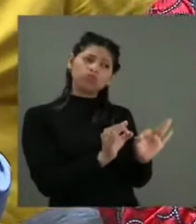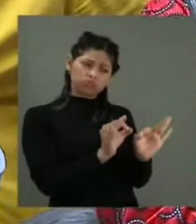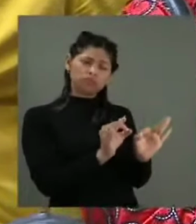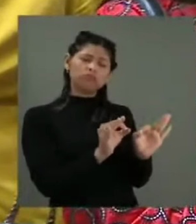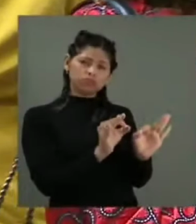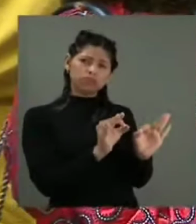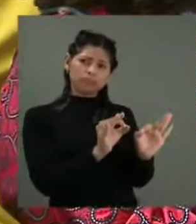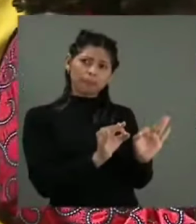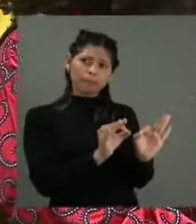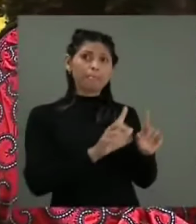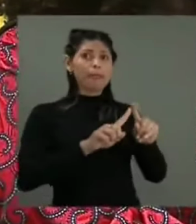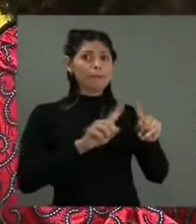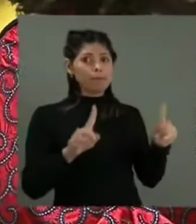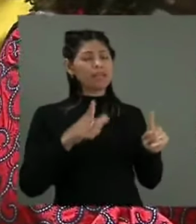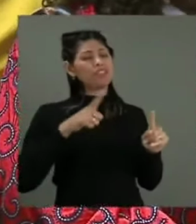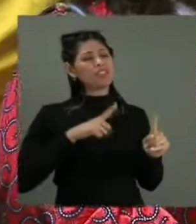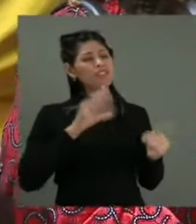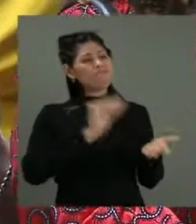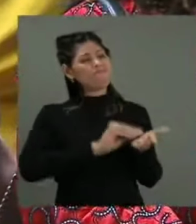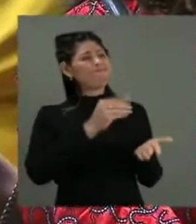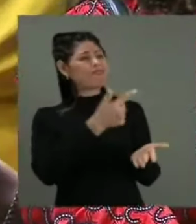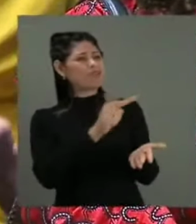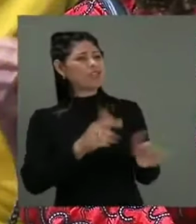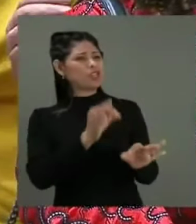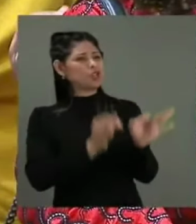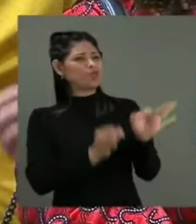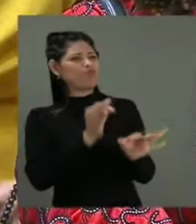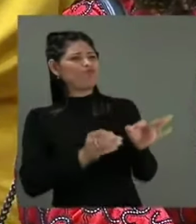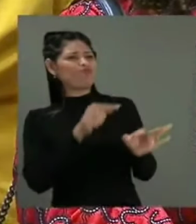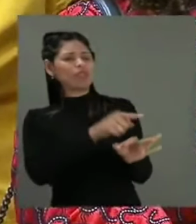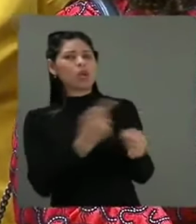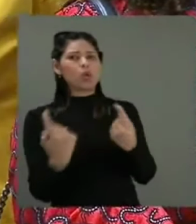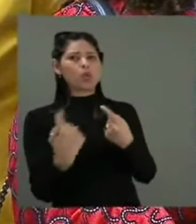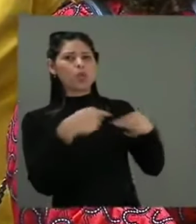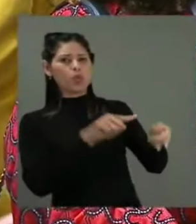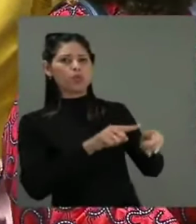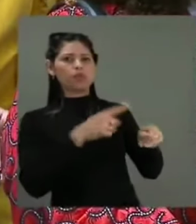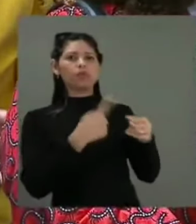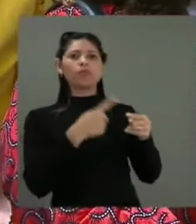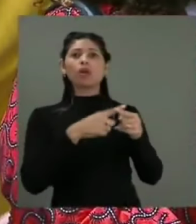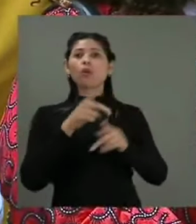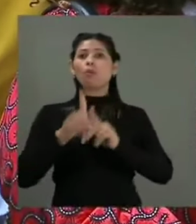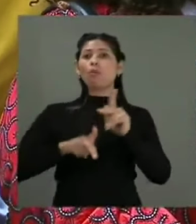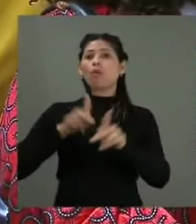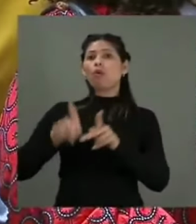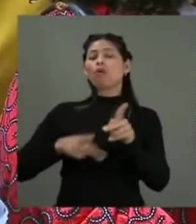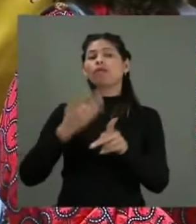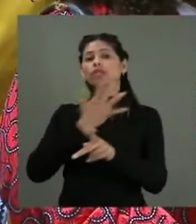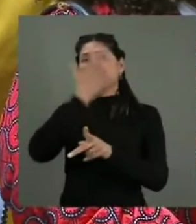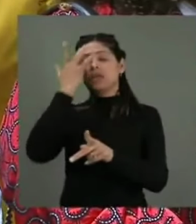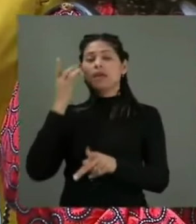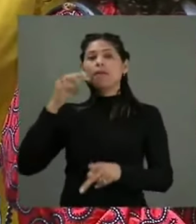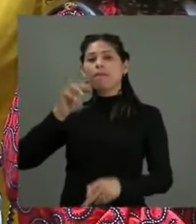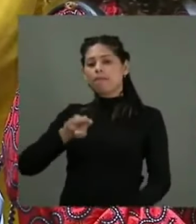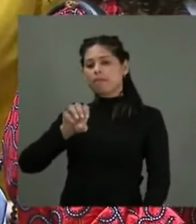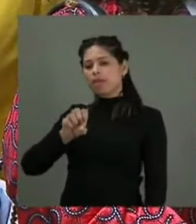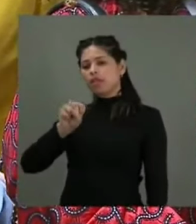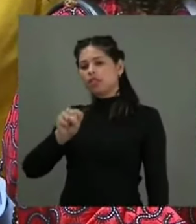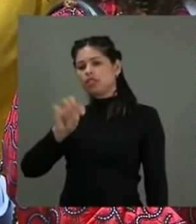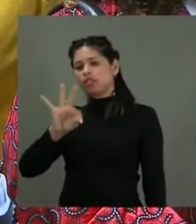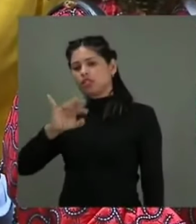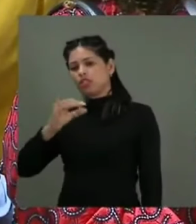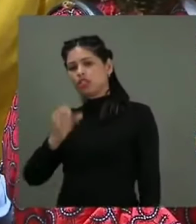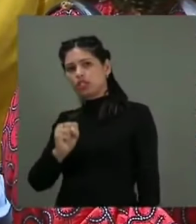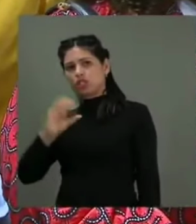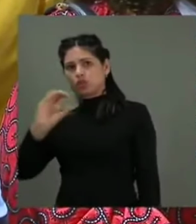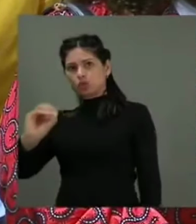justo, mas que comete uma injustiça. Em nome dos mestiços do Amazonas, em nome